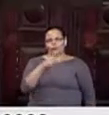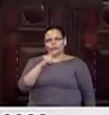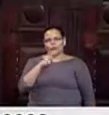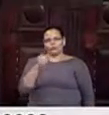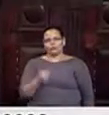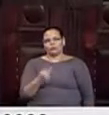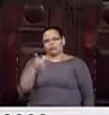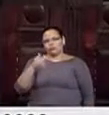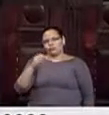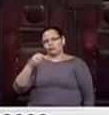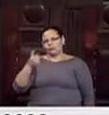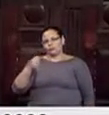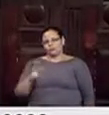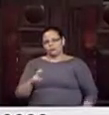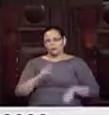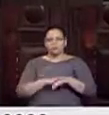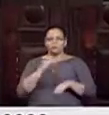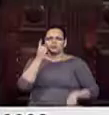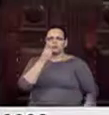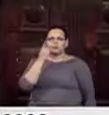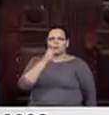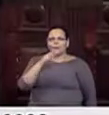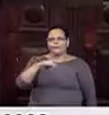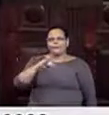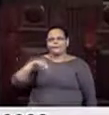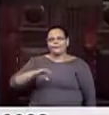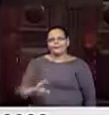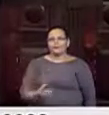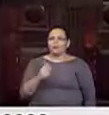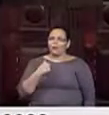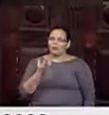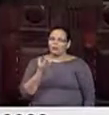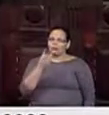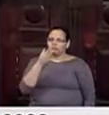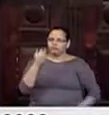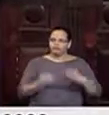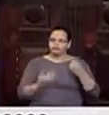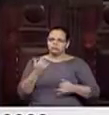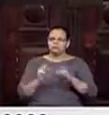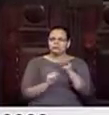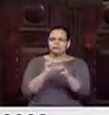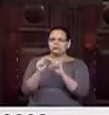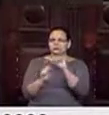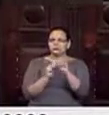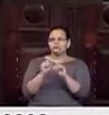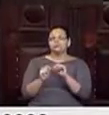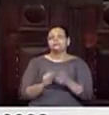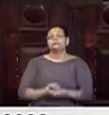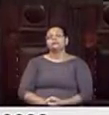1257-2015, de autoria do deputado Carlos Mink. Em primeiro lugar, eu queria dizer que